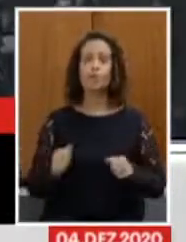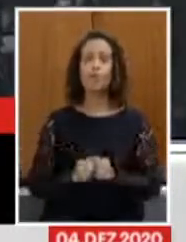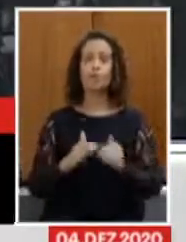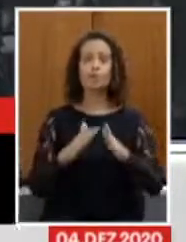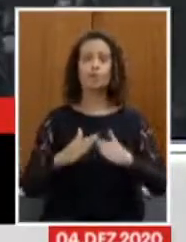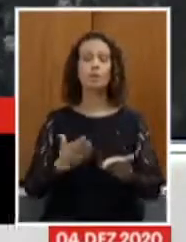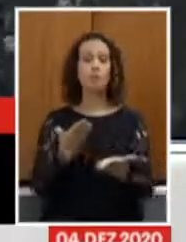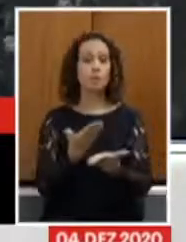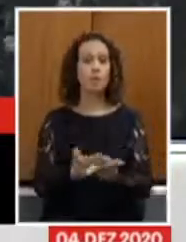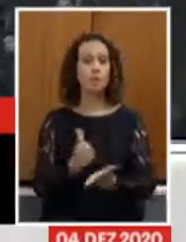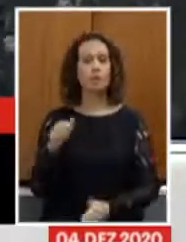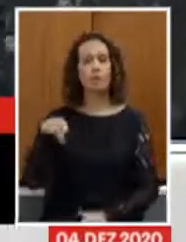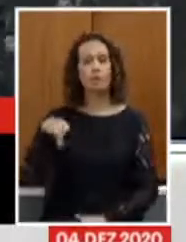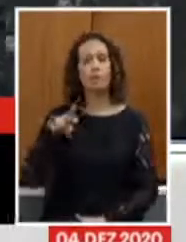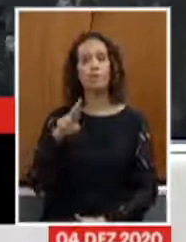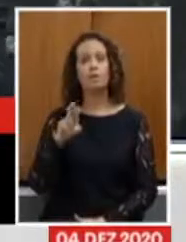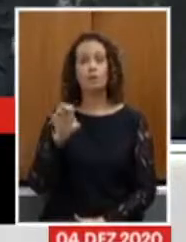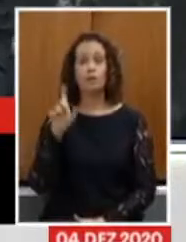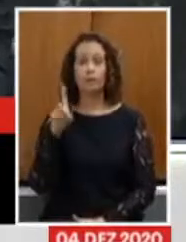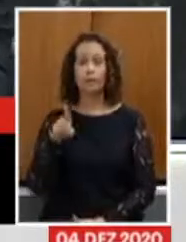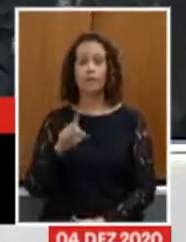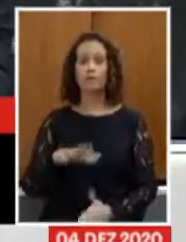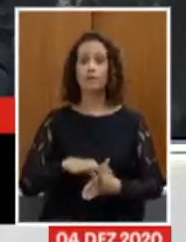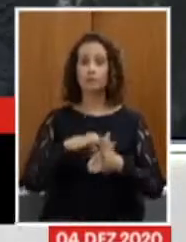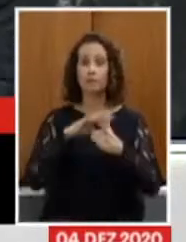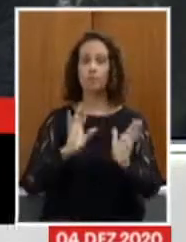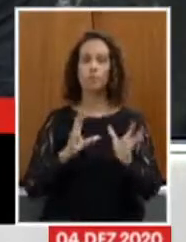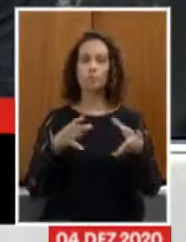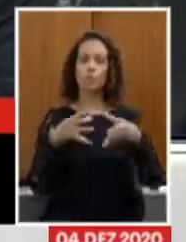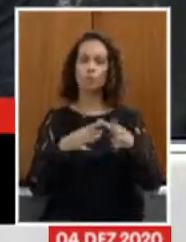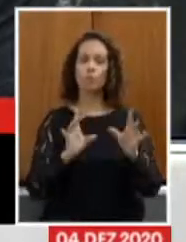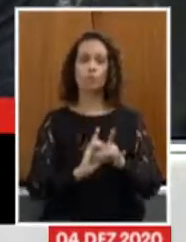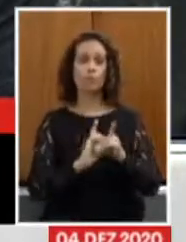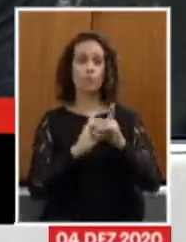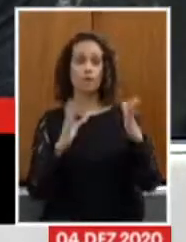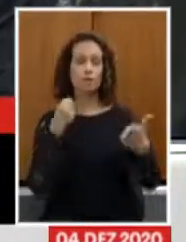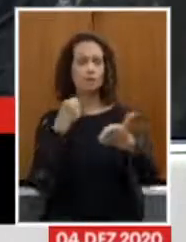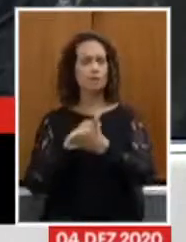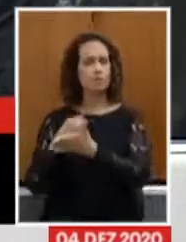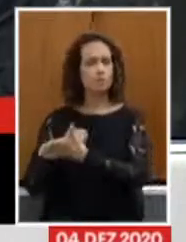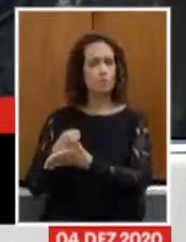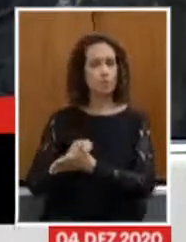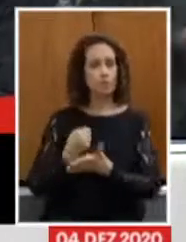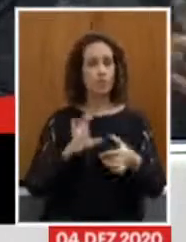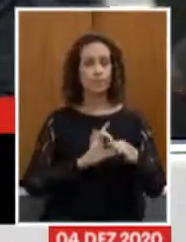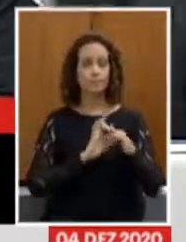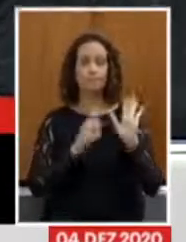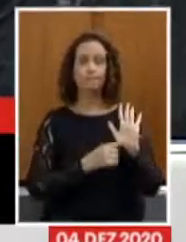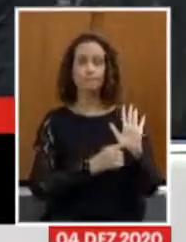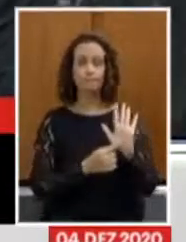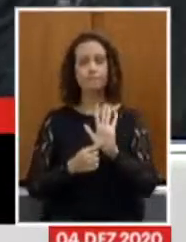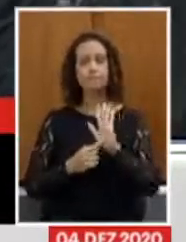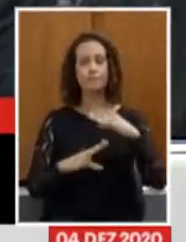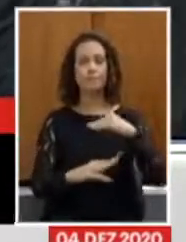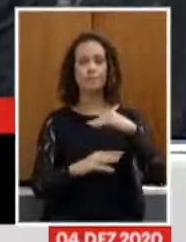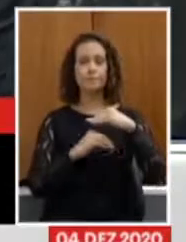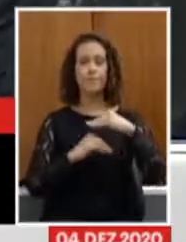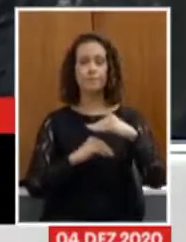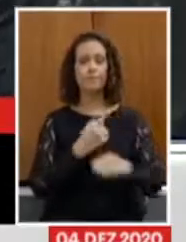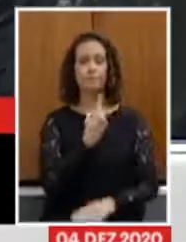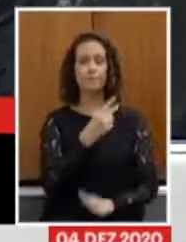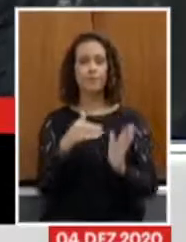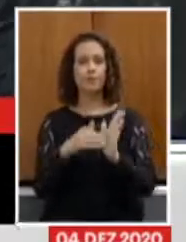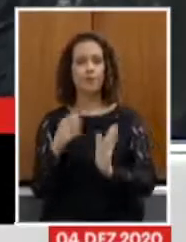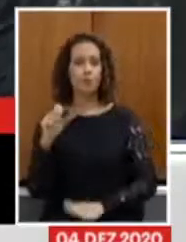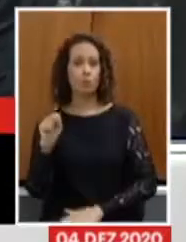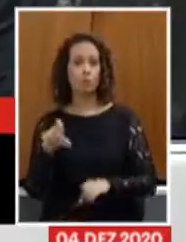Quintão, líder do Bloco Democracia e Luta, solicitando a votação destacada das emendas números 1 a